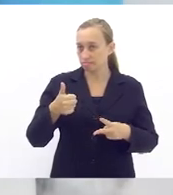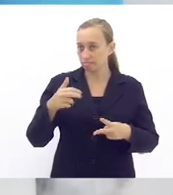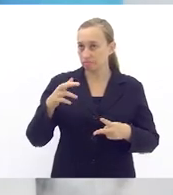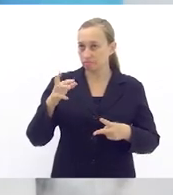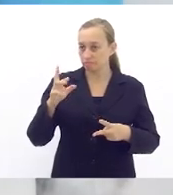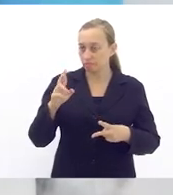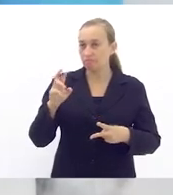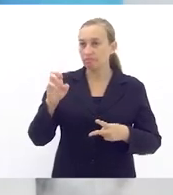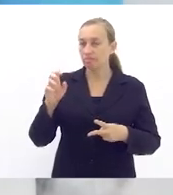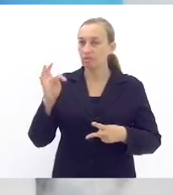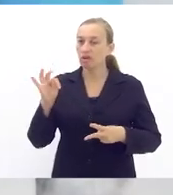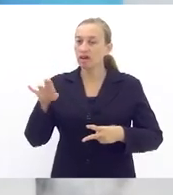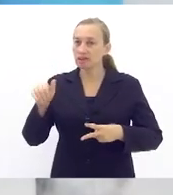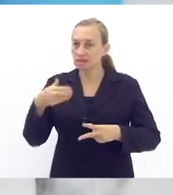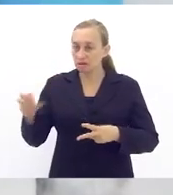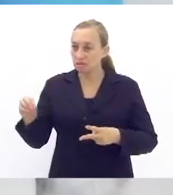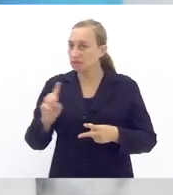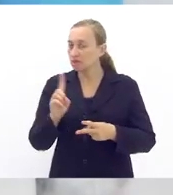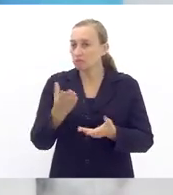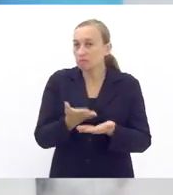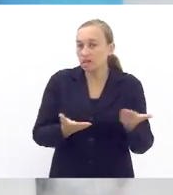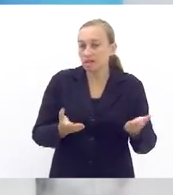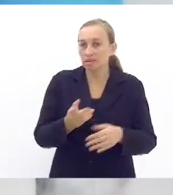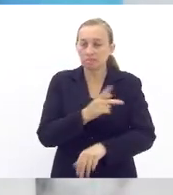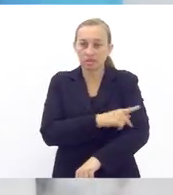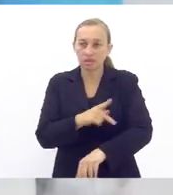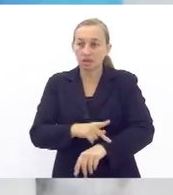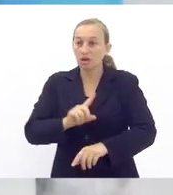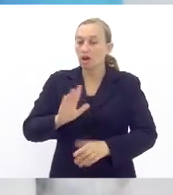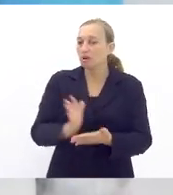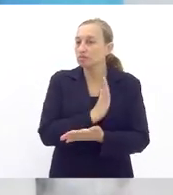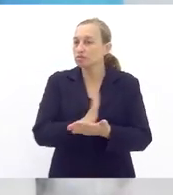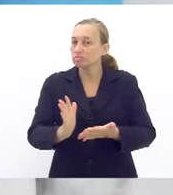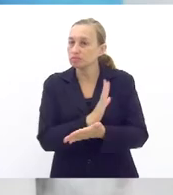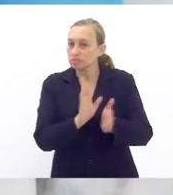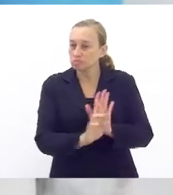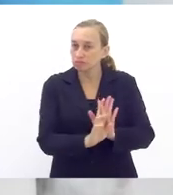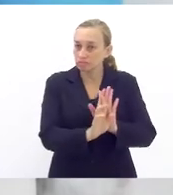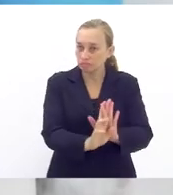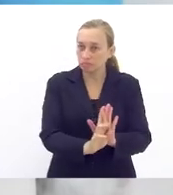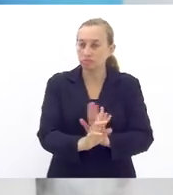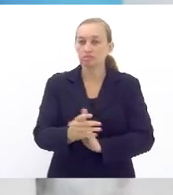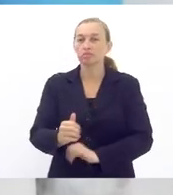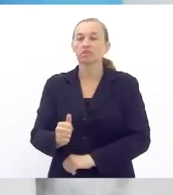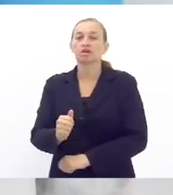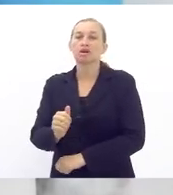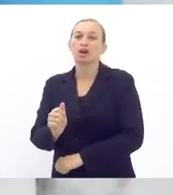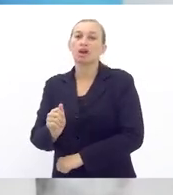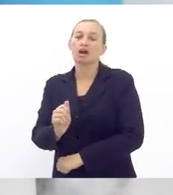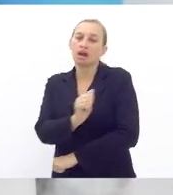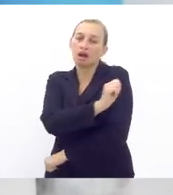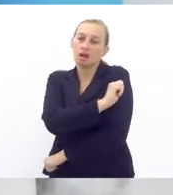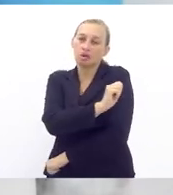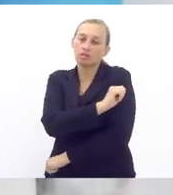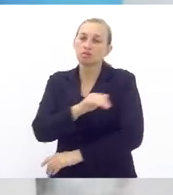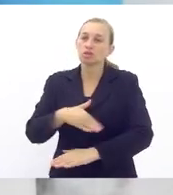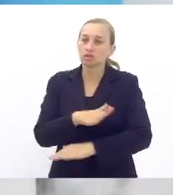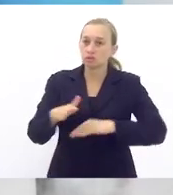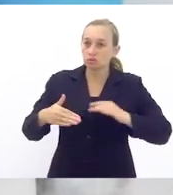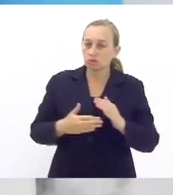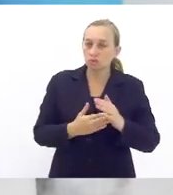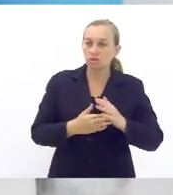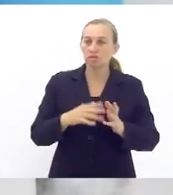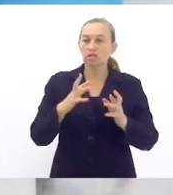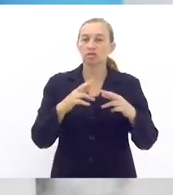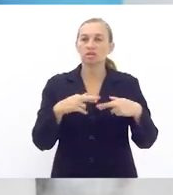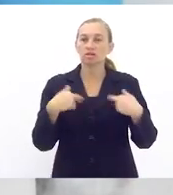tivesse pedagógica E aí Alguns representantes dos alunos sempre tiveram em todas as reuniões que nós